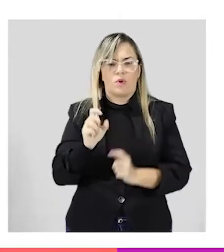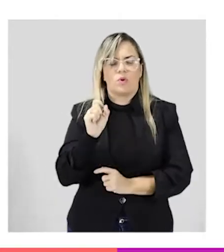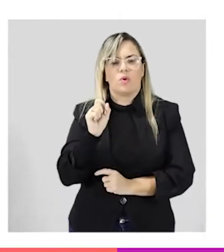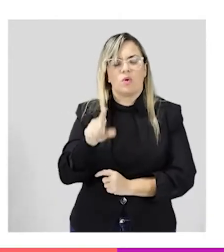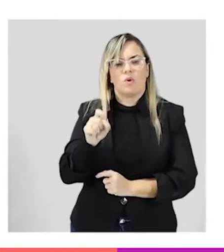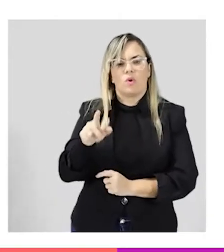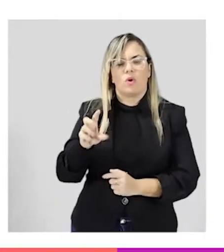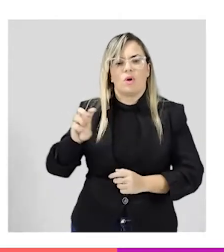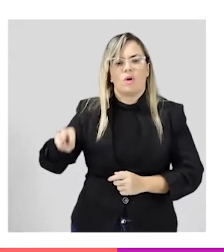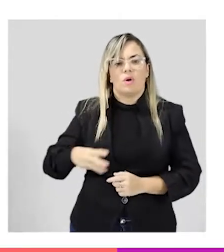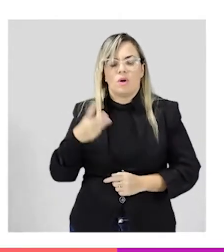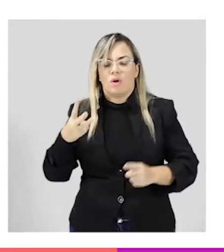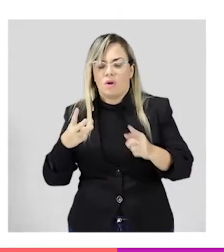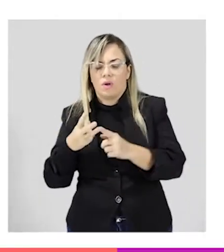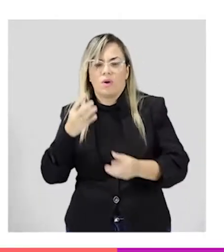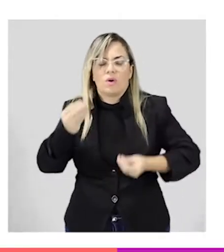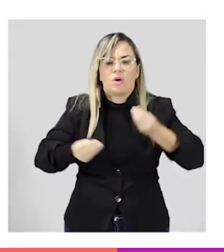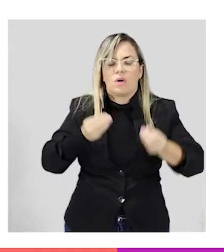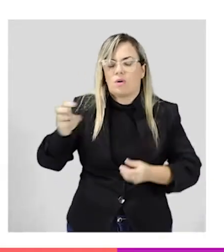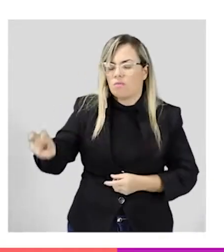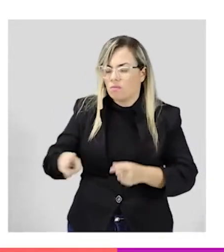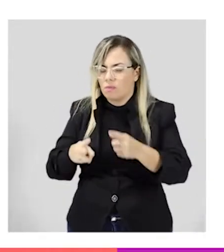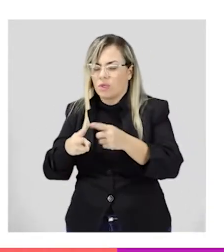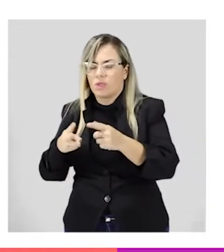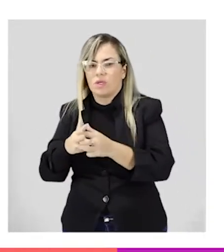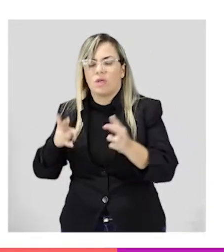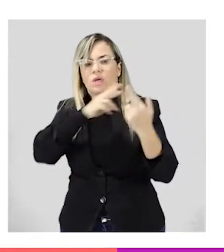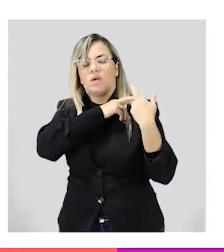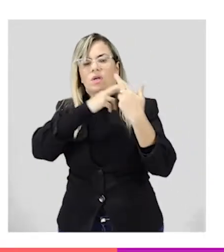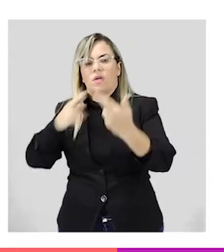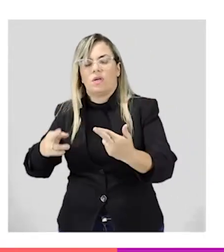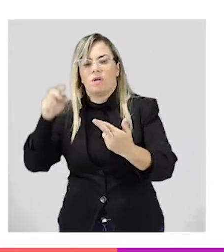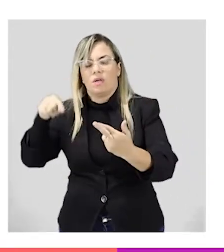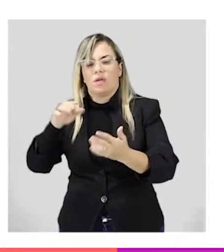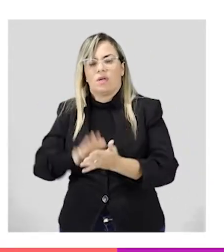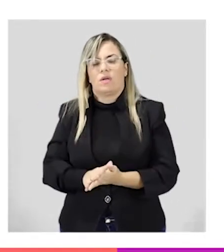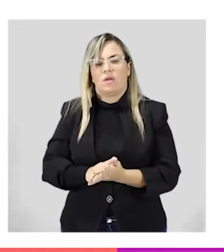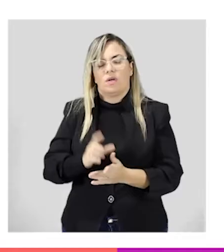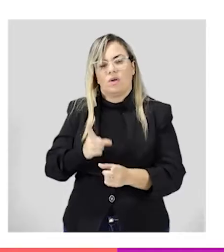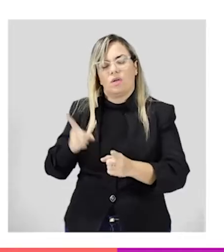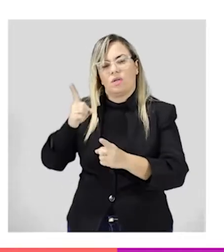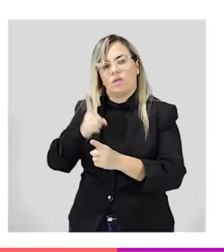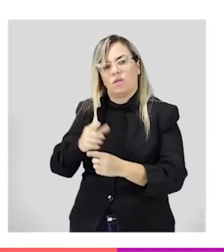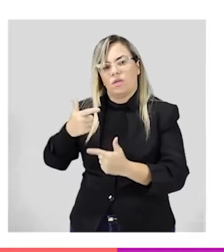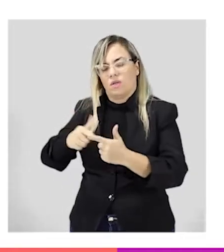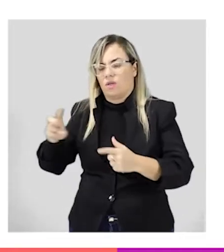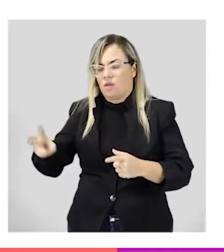Quem é responsável por resolver esse problema? Como nós vamos resolver esse problema?